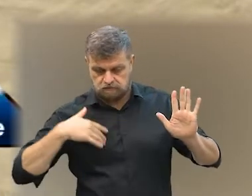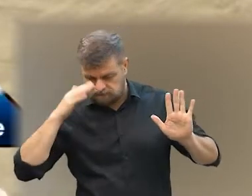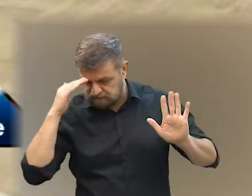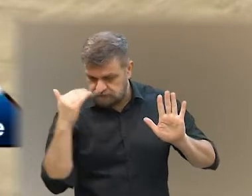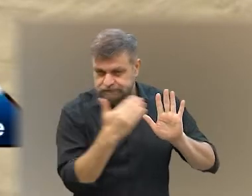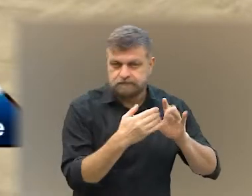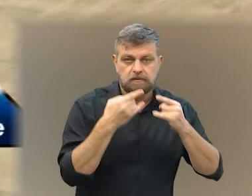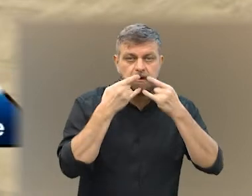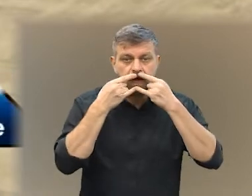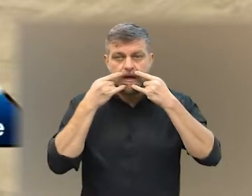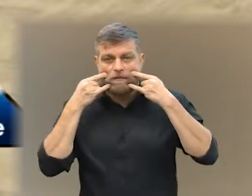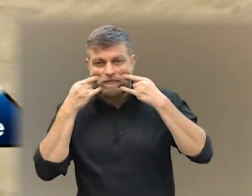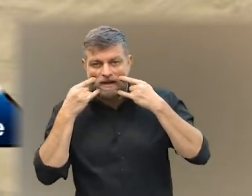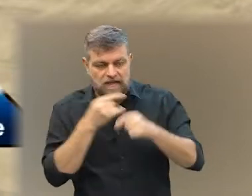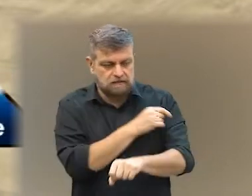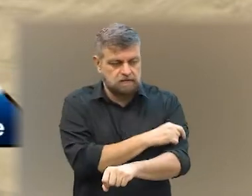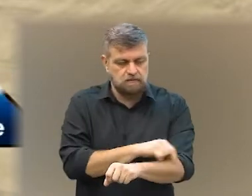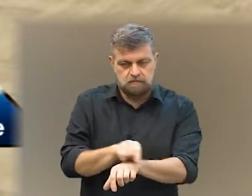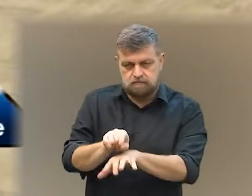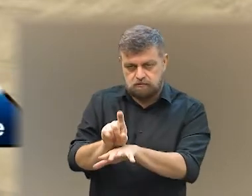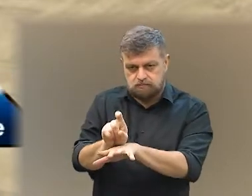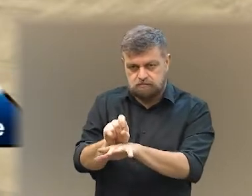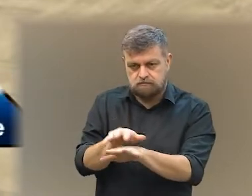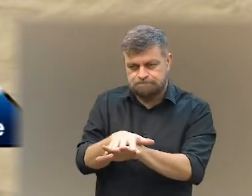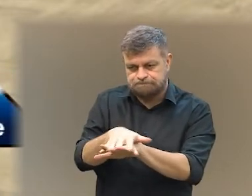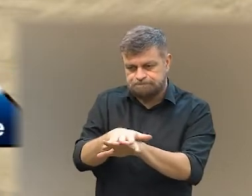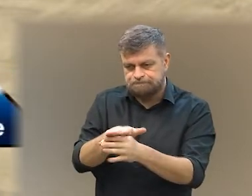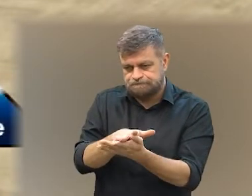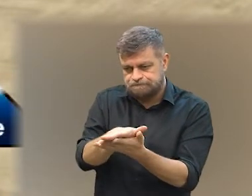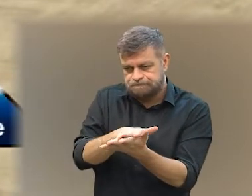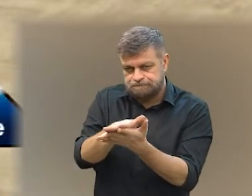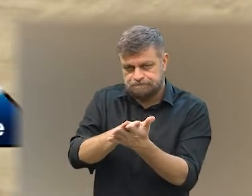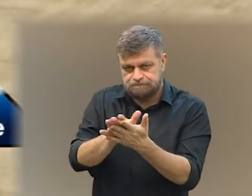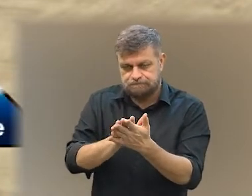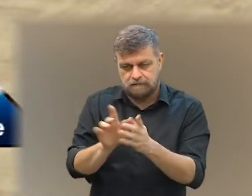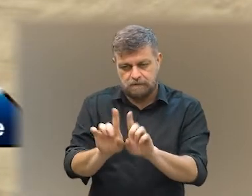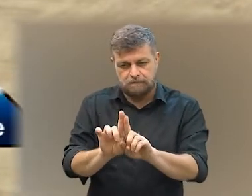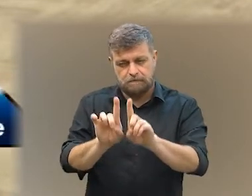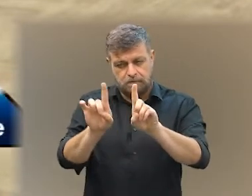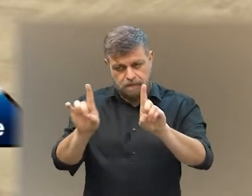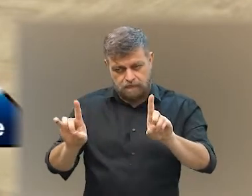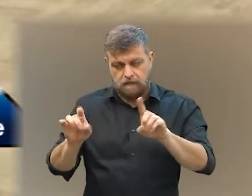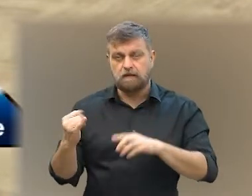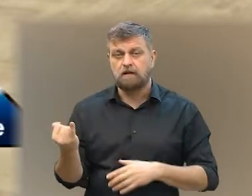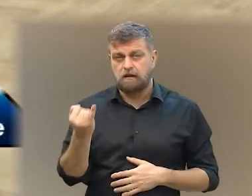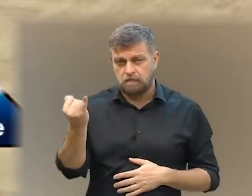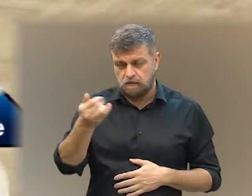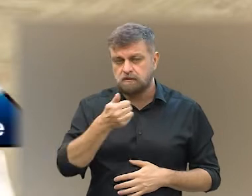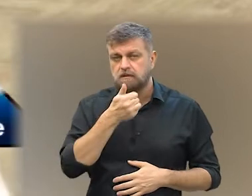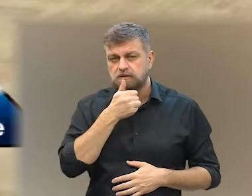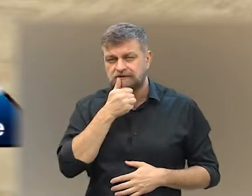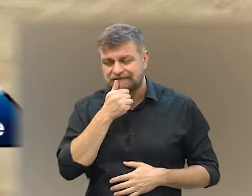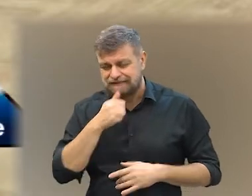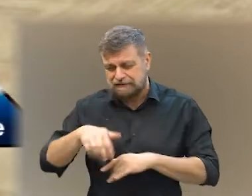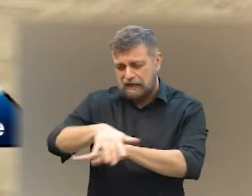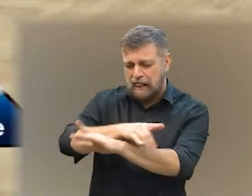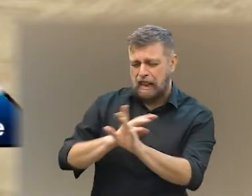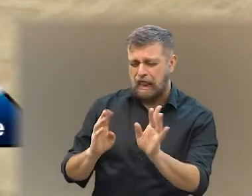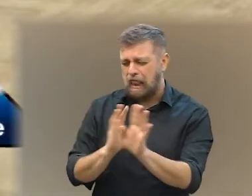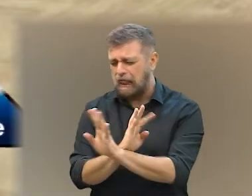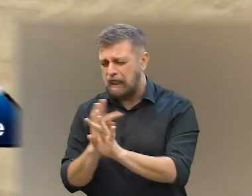Saúde, enfim, uso de máscara, higienização de mãos, aquele distanciamento também ainda ele é importante,